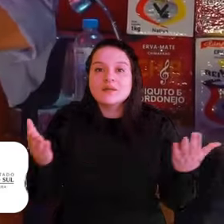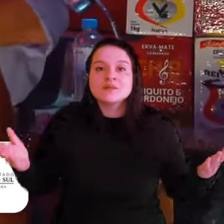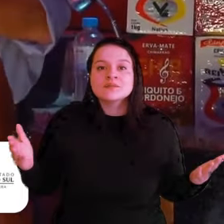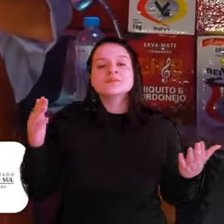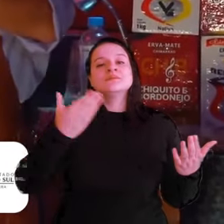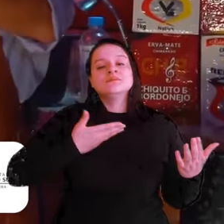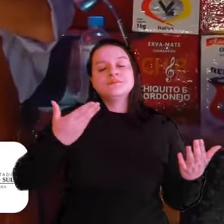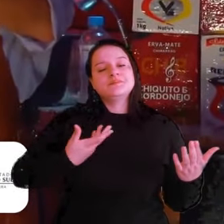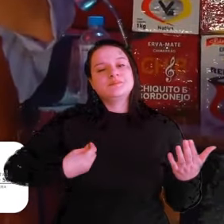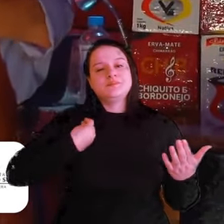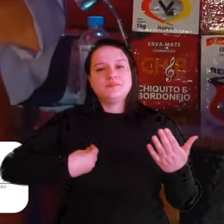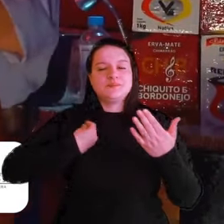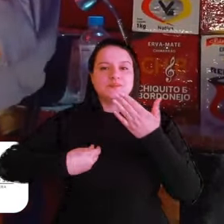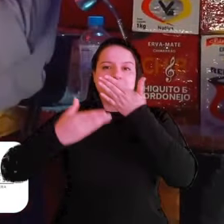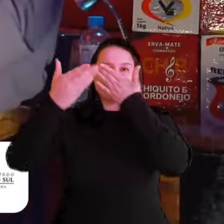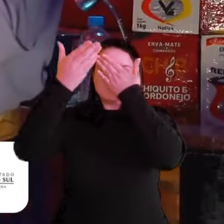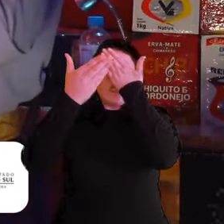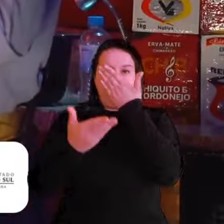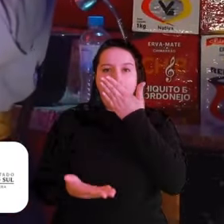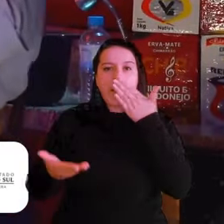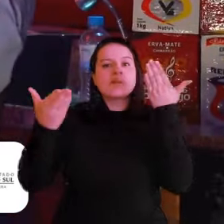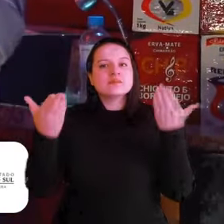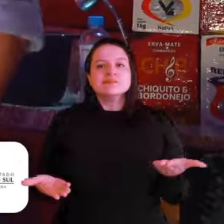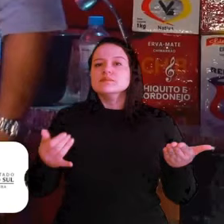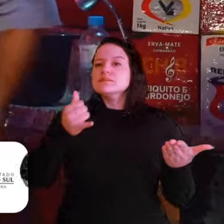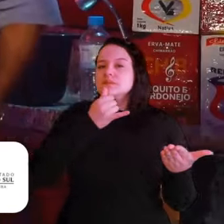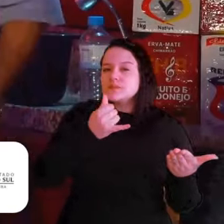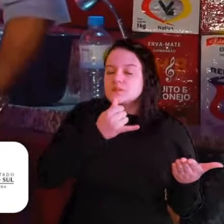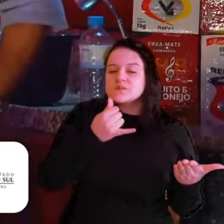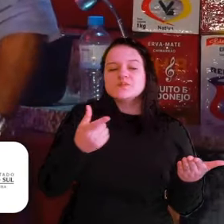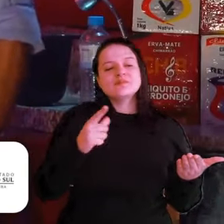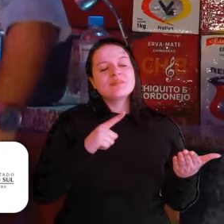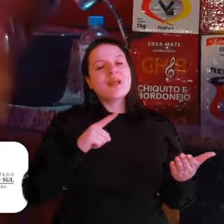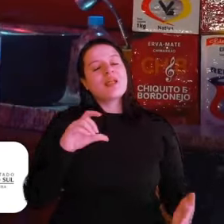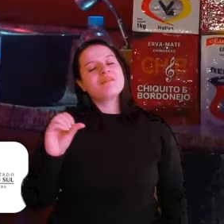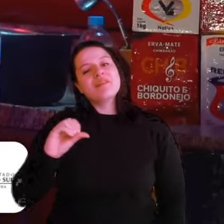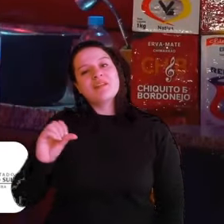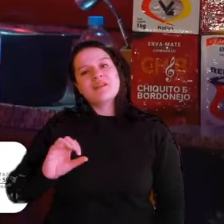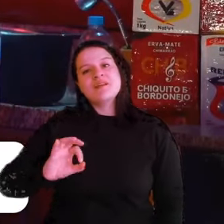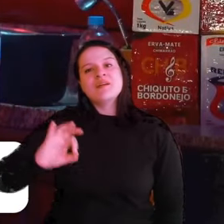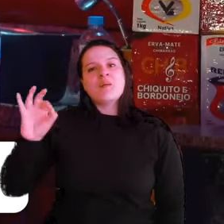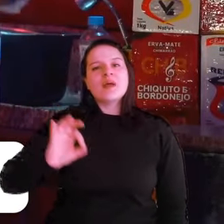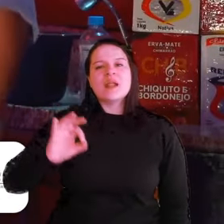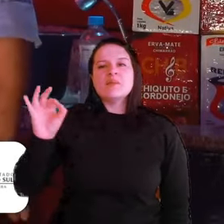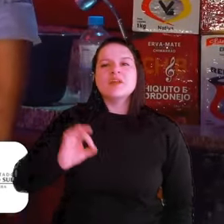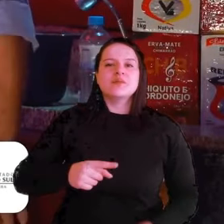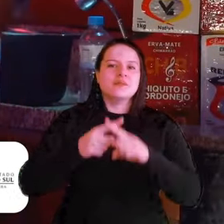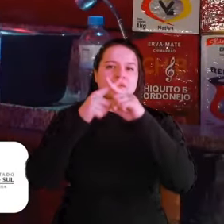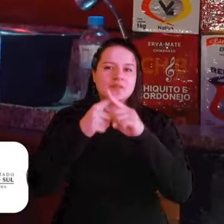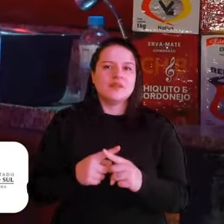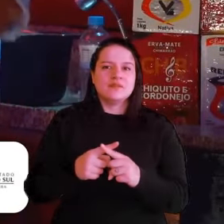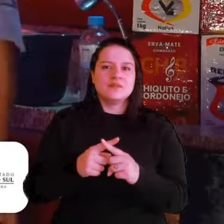aqui no Chiquinho de Bordoneio. Infelizmente, é 99,9% é gremista, viu? Viu,